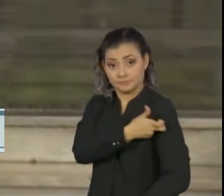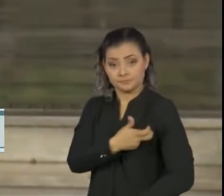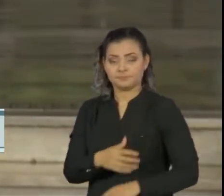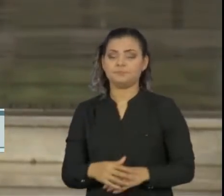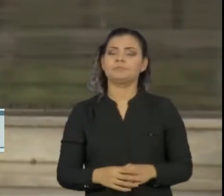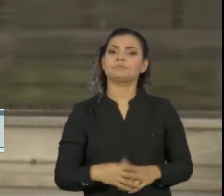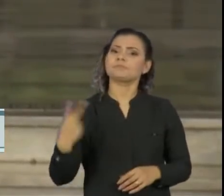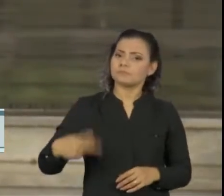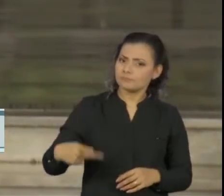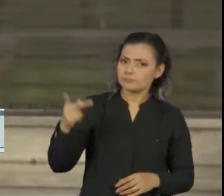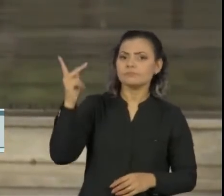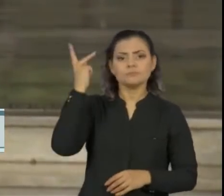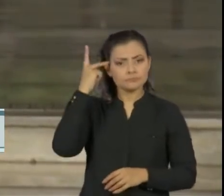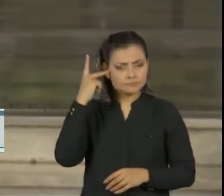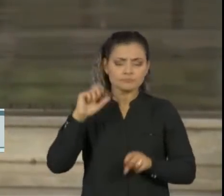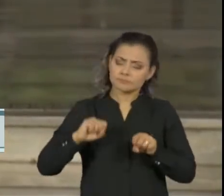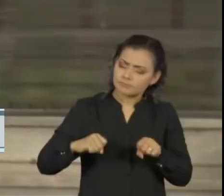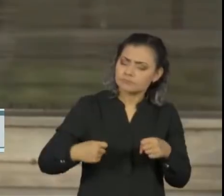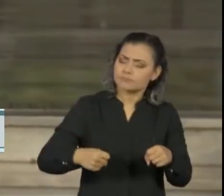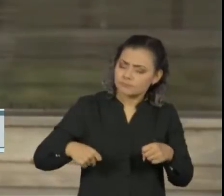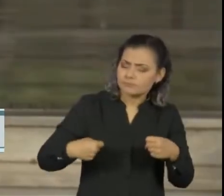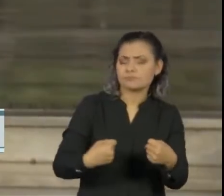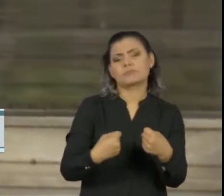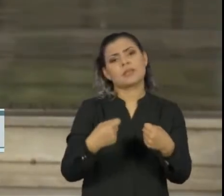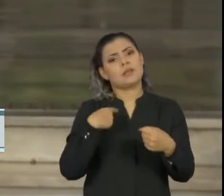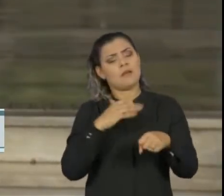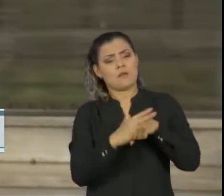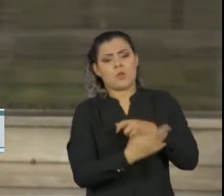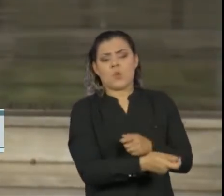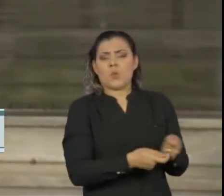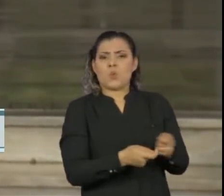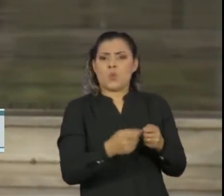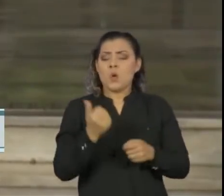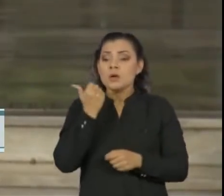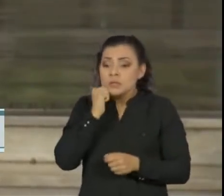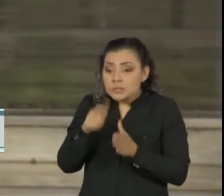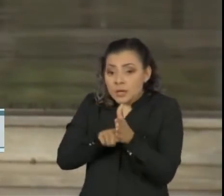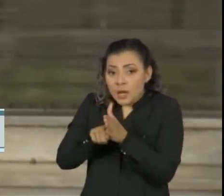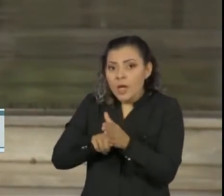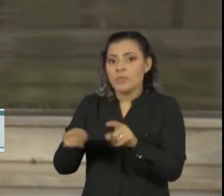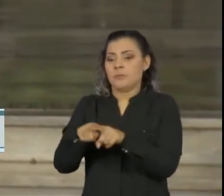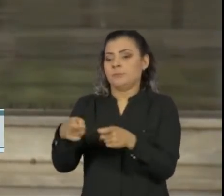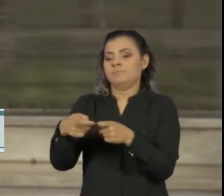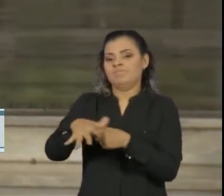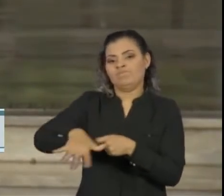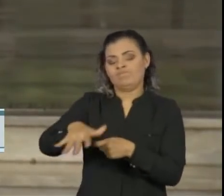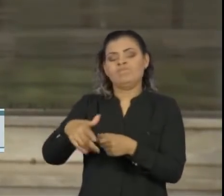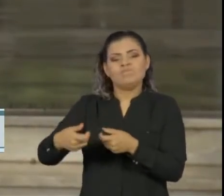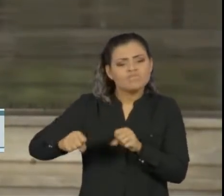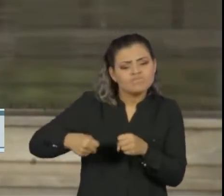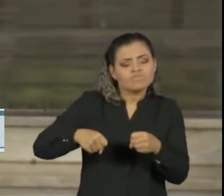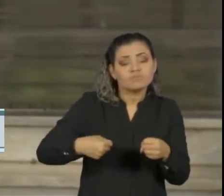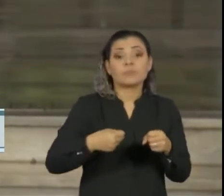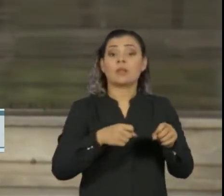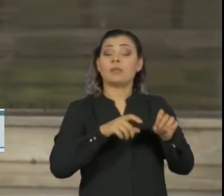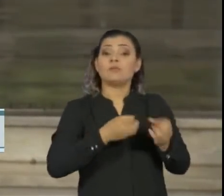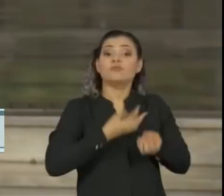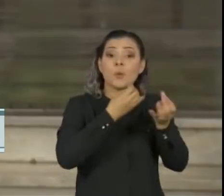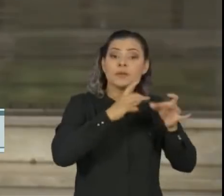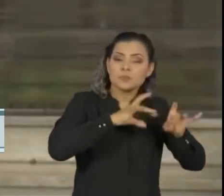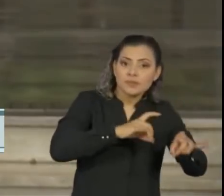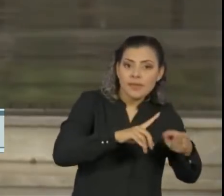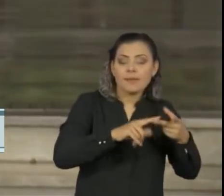Pautamos em São Paulo todo o esforço no combate ao vírus pela ciência e pela medicina, e por dados técnicos e